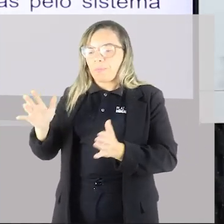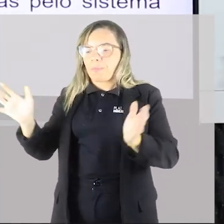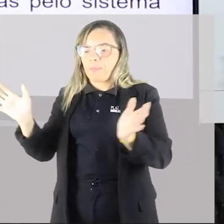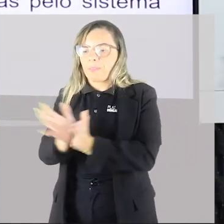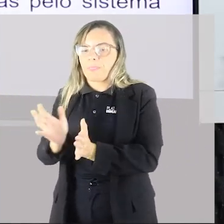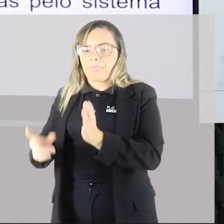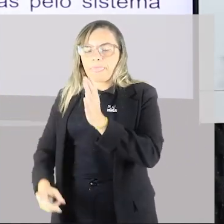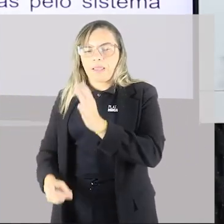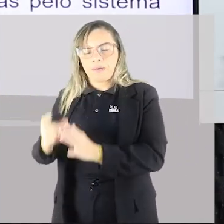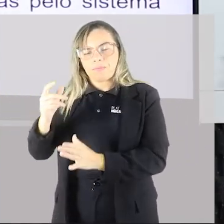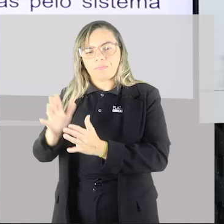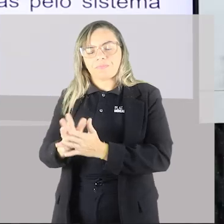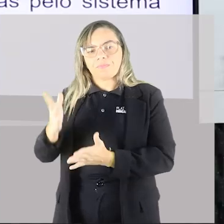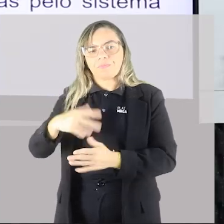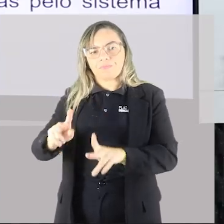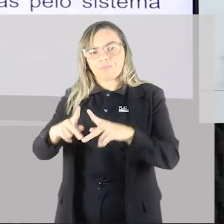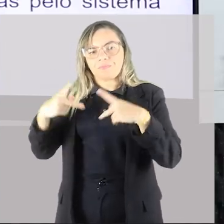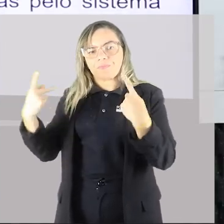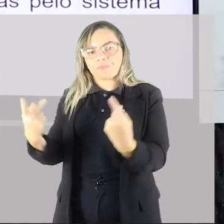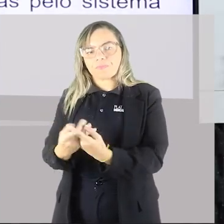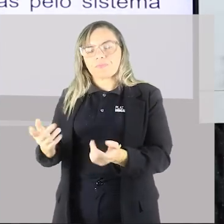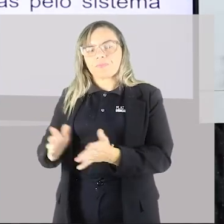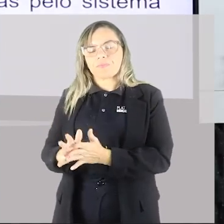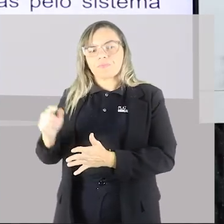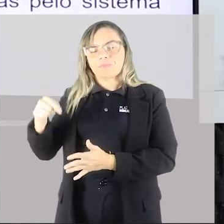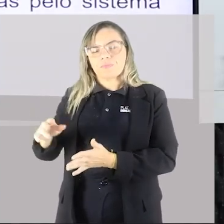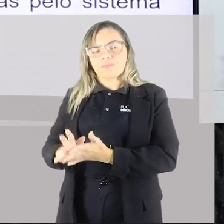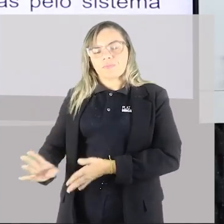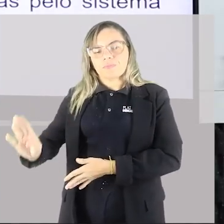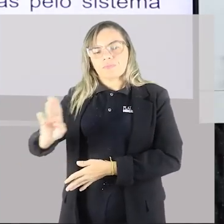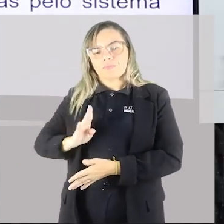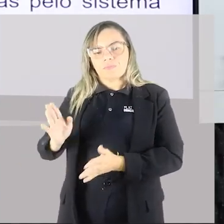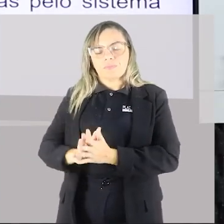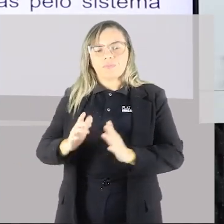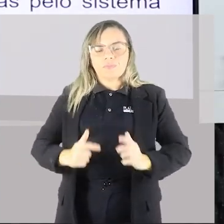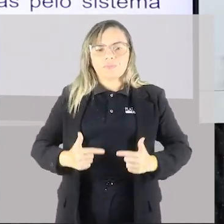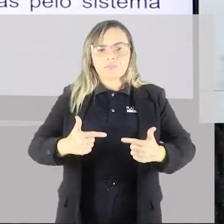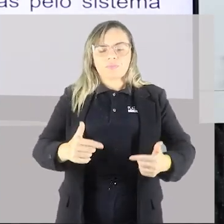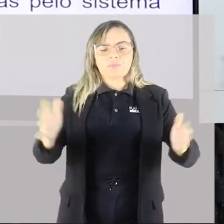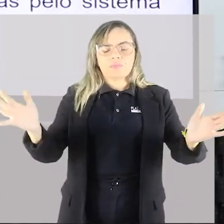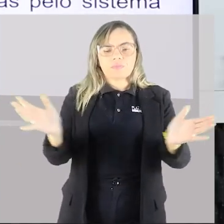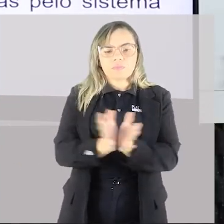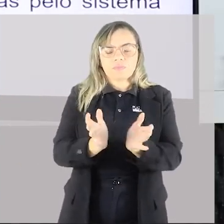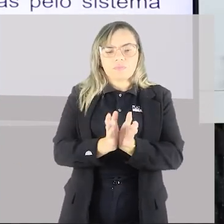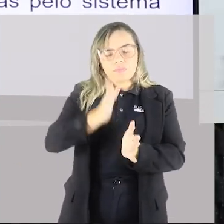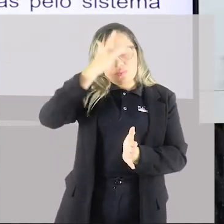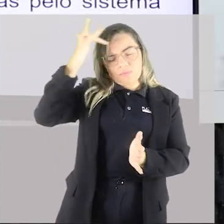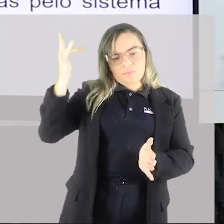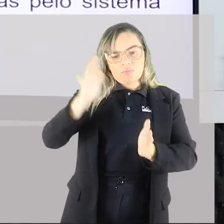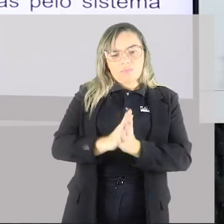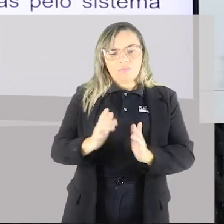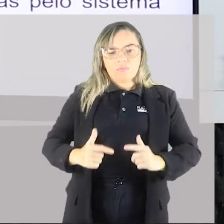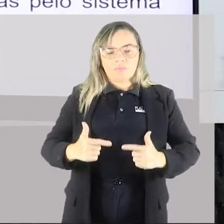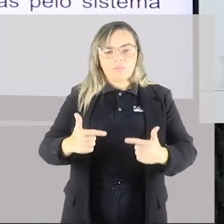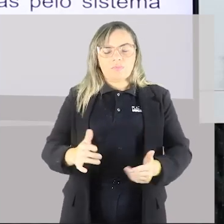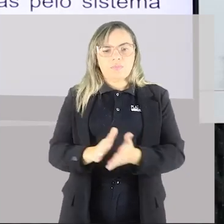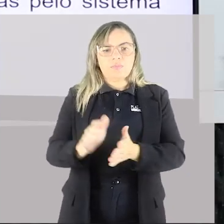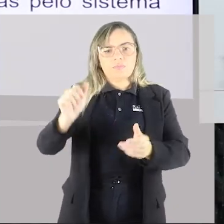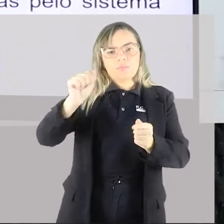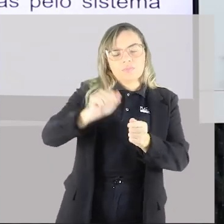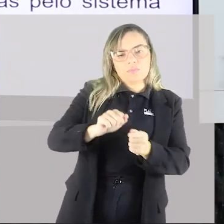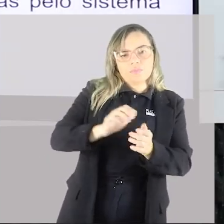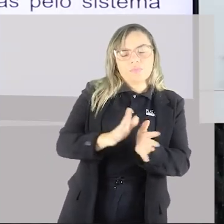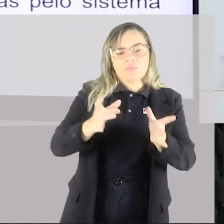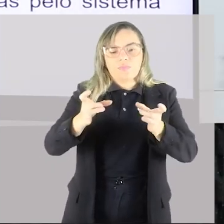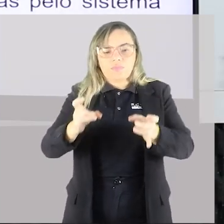proletário e burguês. Então estas questões da luta de classe, elas se inserem dentro de um modo de produção, cada um